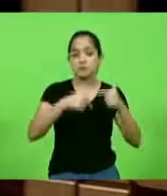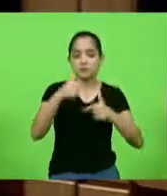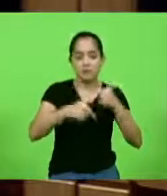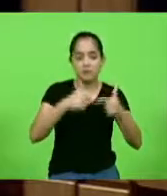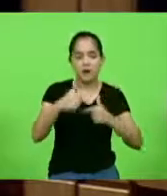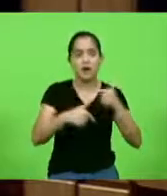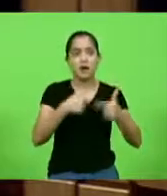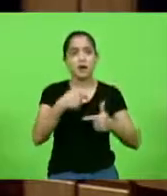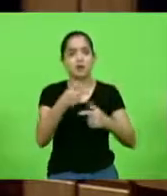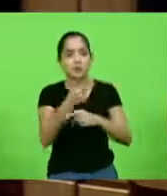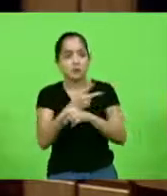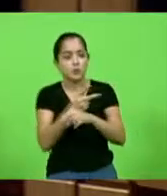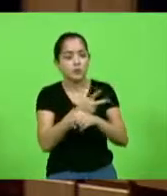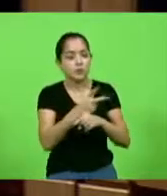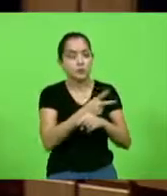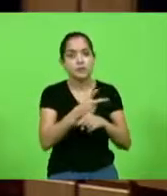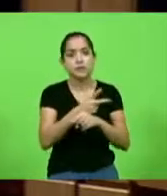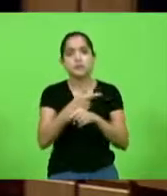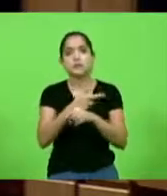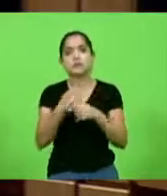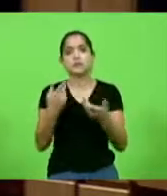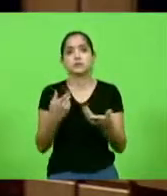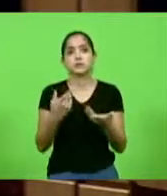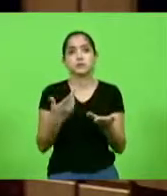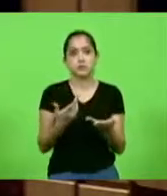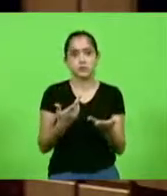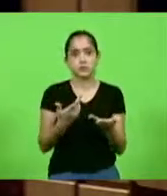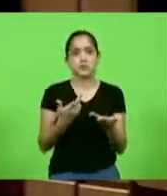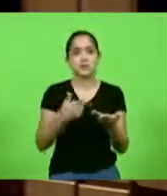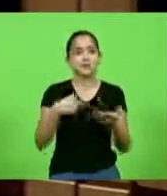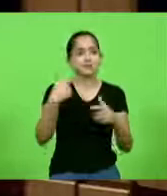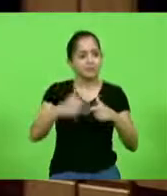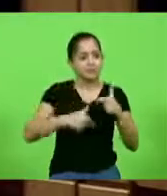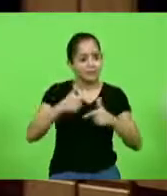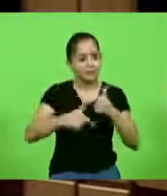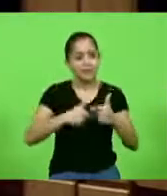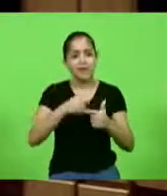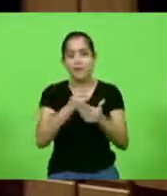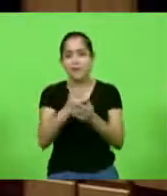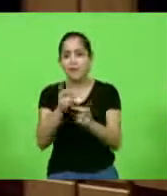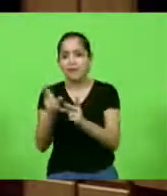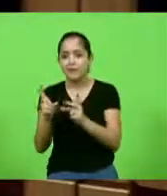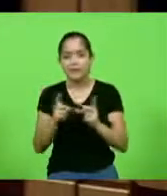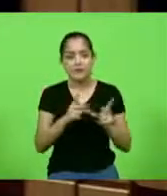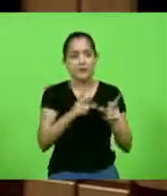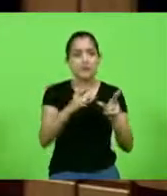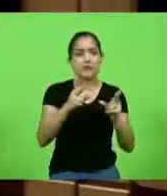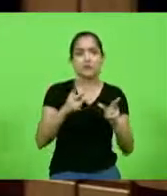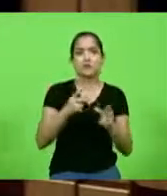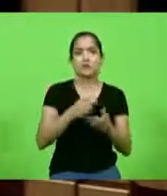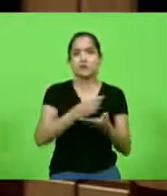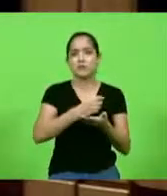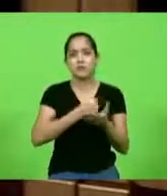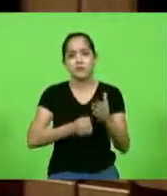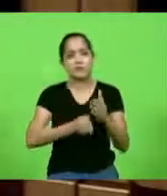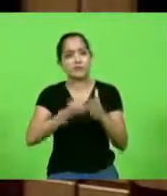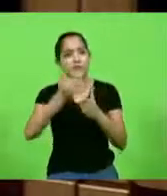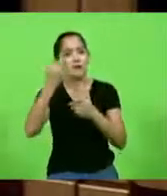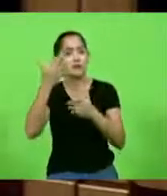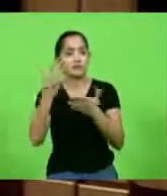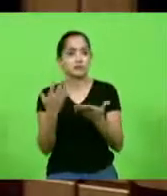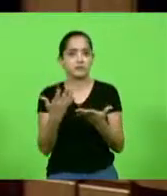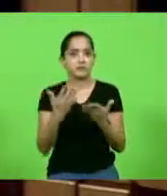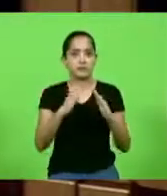penduradas na corda para deixar o seu negócio em pé, que já venderam o carro, que já pegaram empréstimo. Não pegaram no